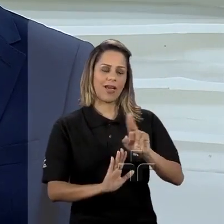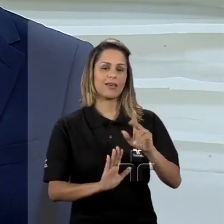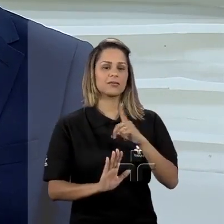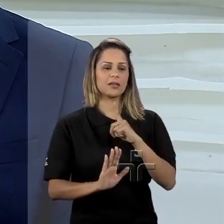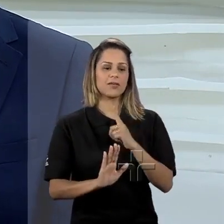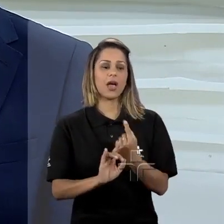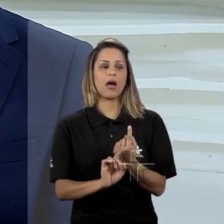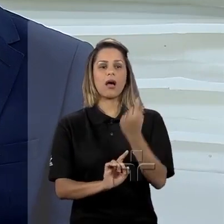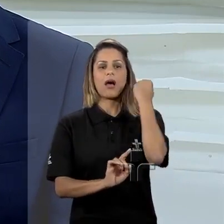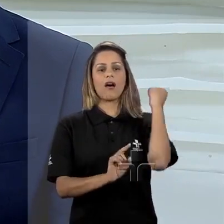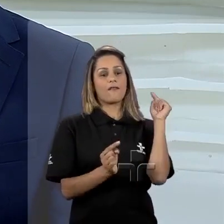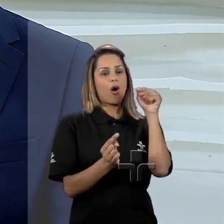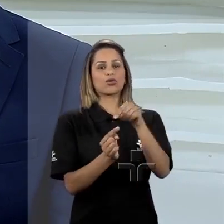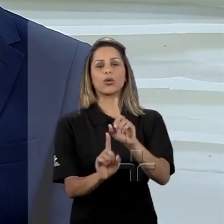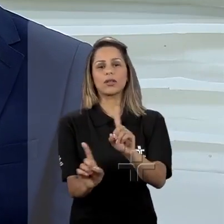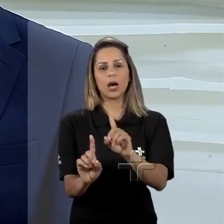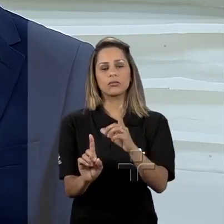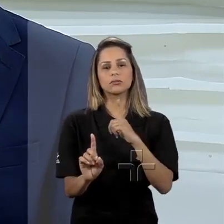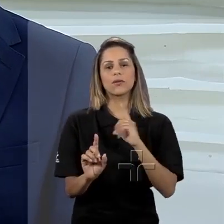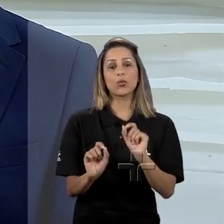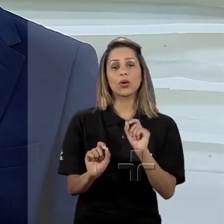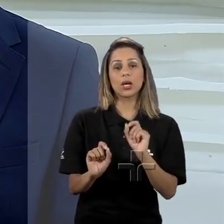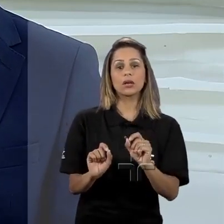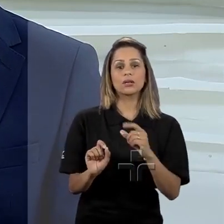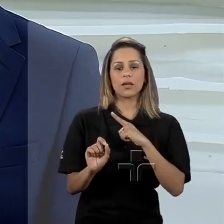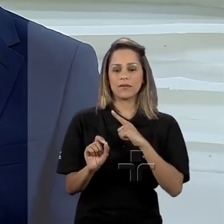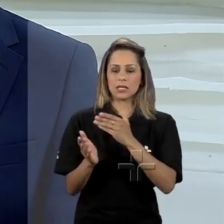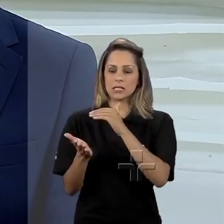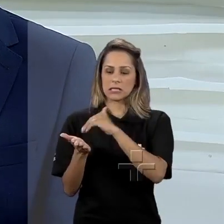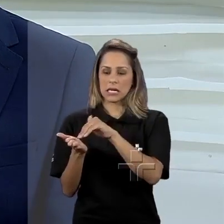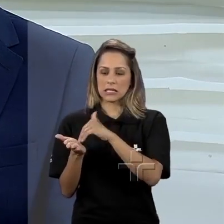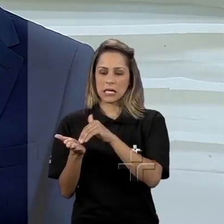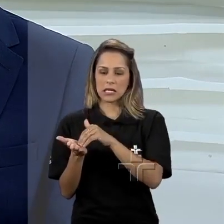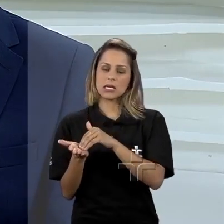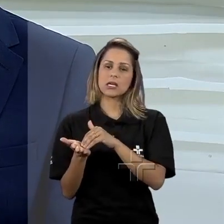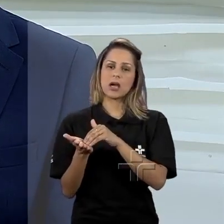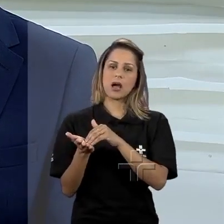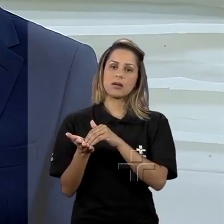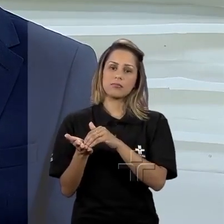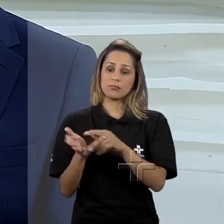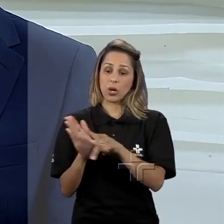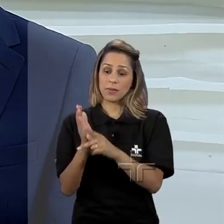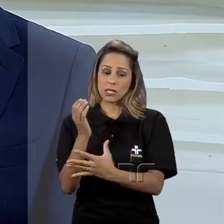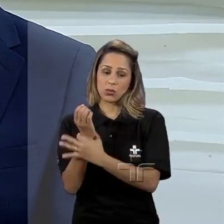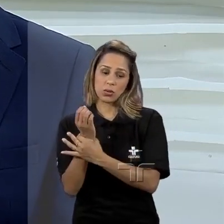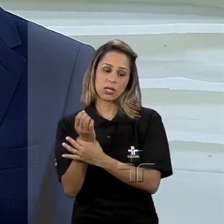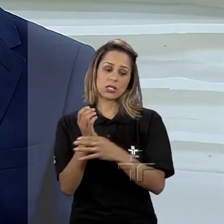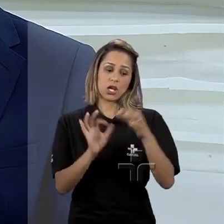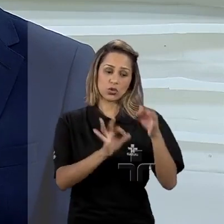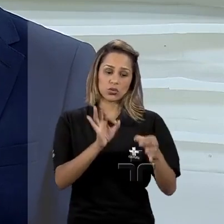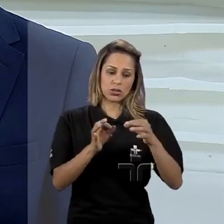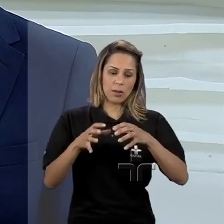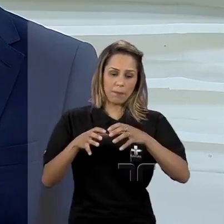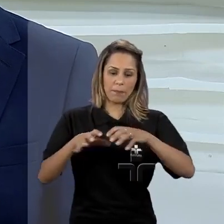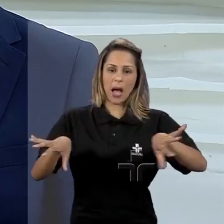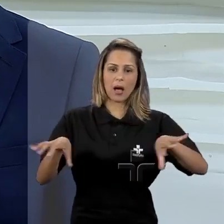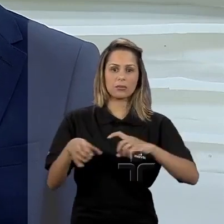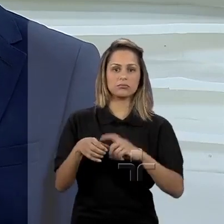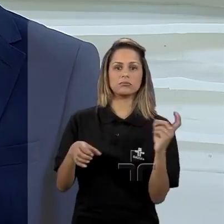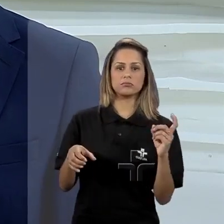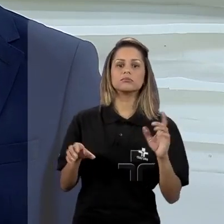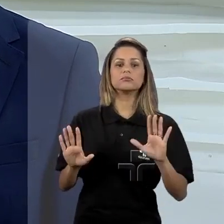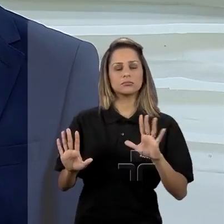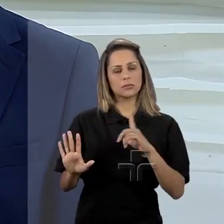voltou. Foi apenas um desvinculamento da Secretaria de Justiça. Aliás, uma medida correta do Bruno. Todas as medidas, Thaís,